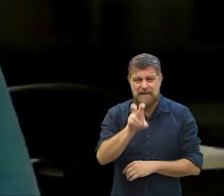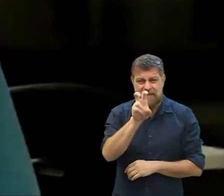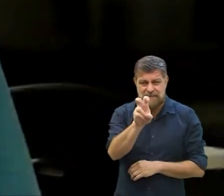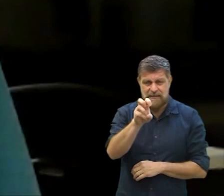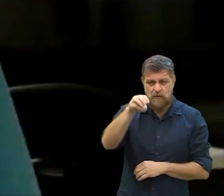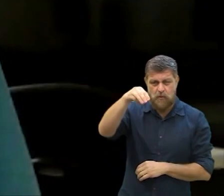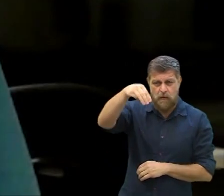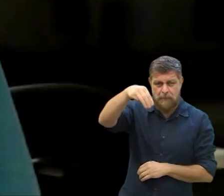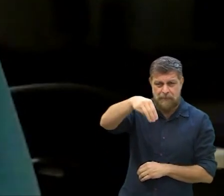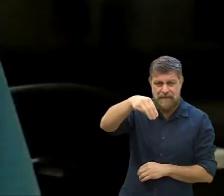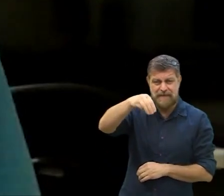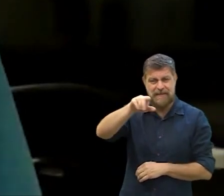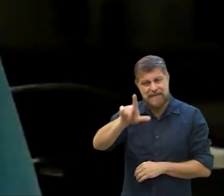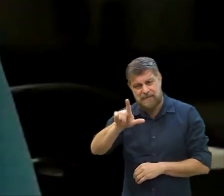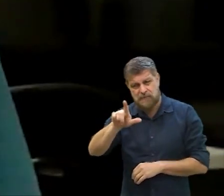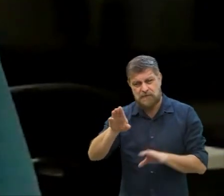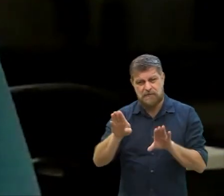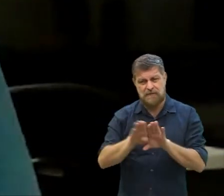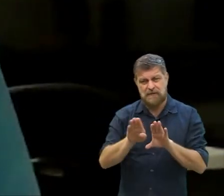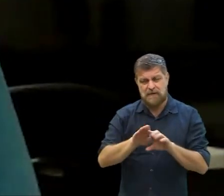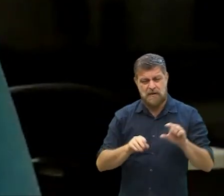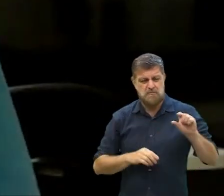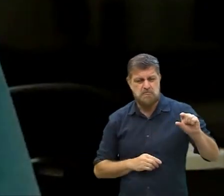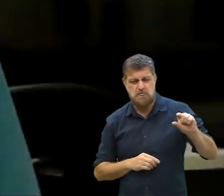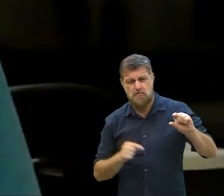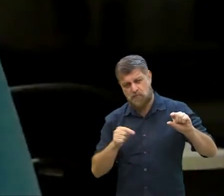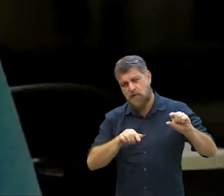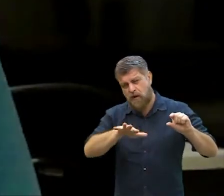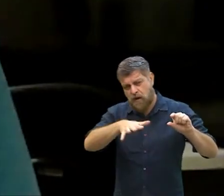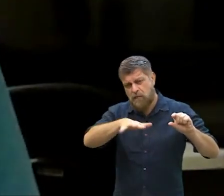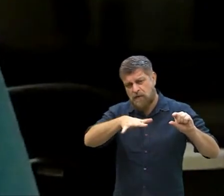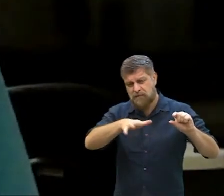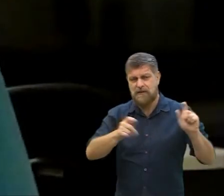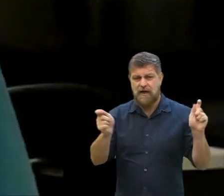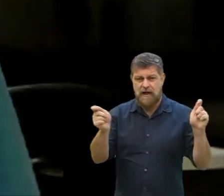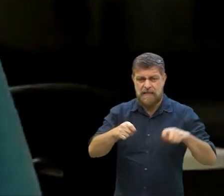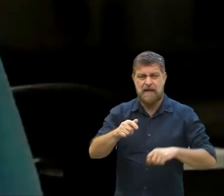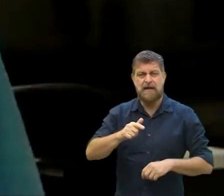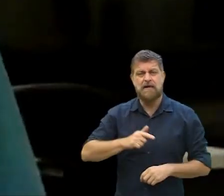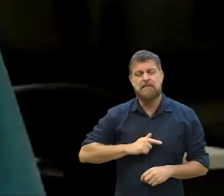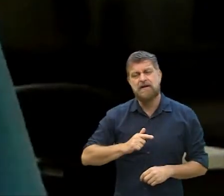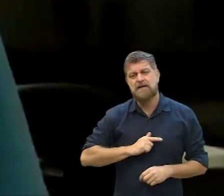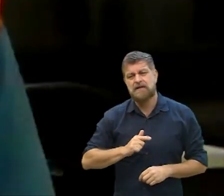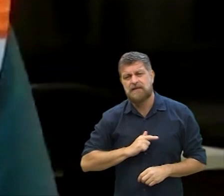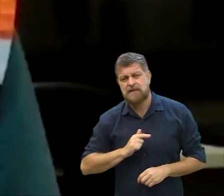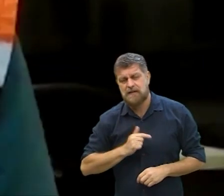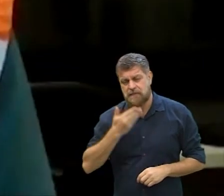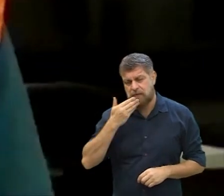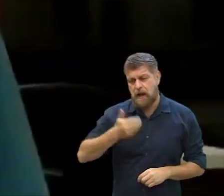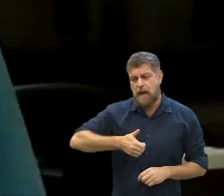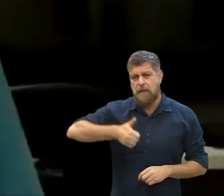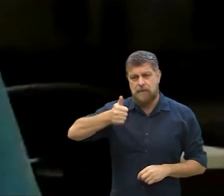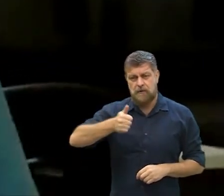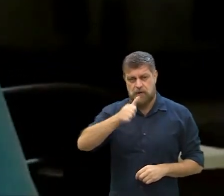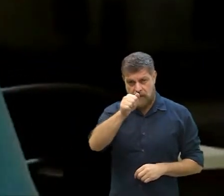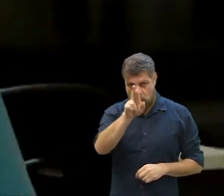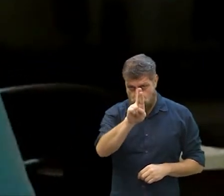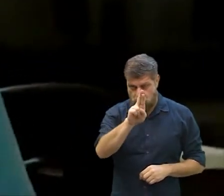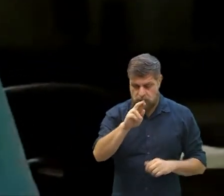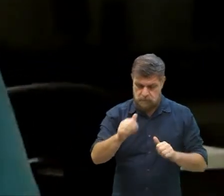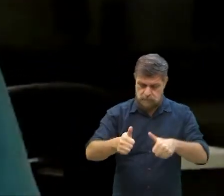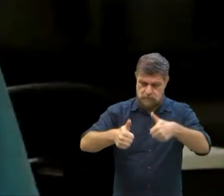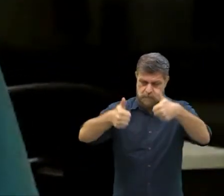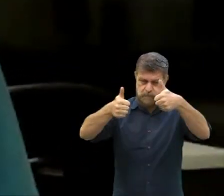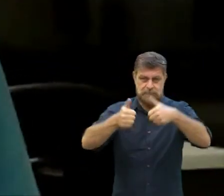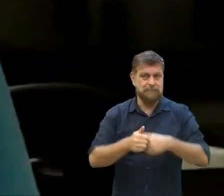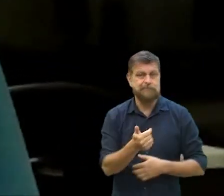5 milímetros. Nós chamamos acima de 5 milímetros, ela é razoável para você ter uma melhora na qualidade do